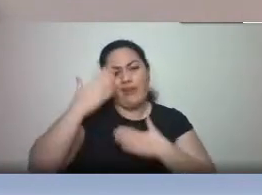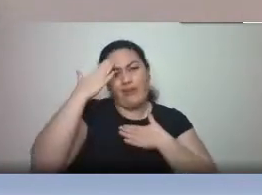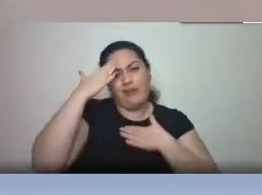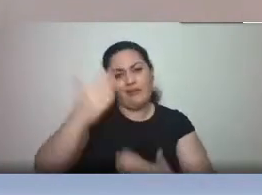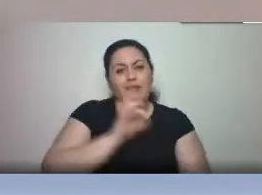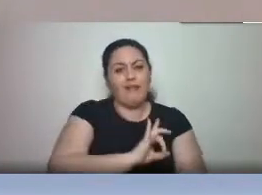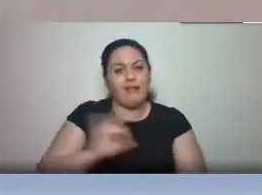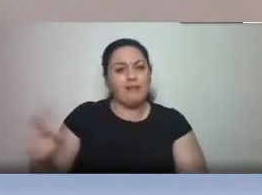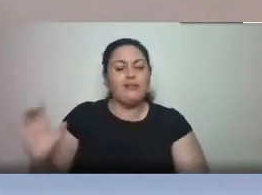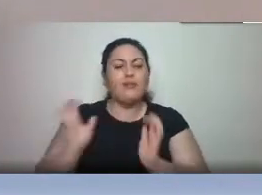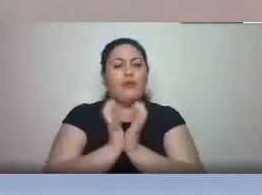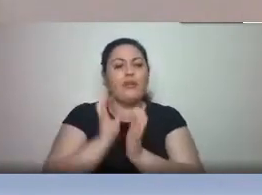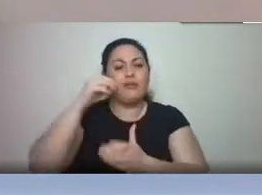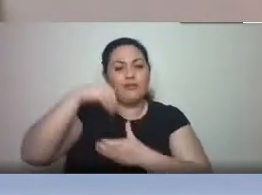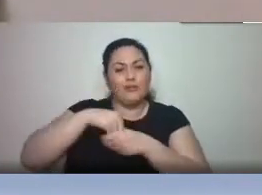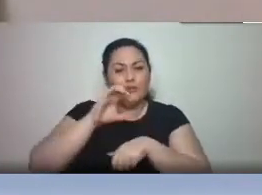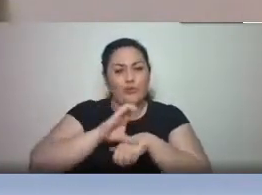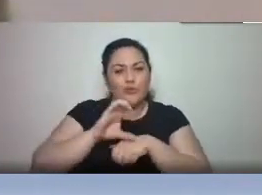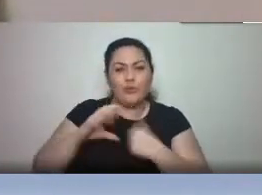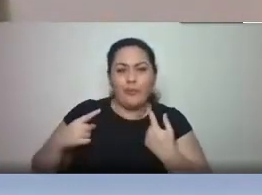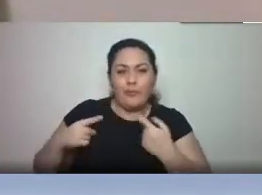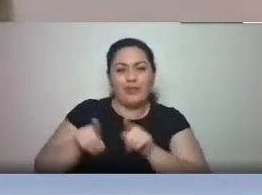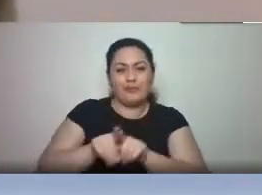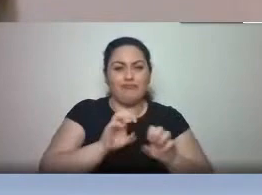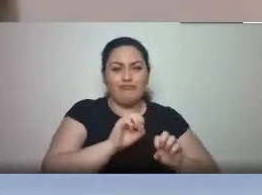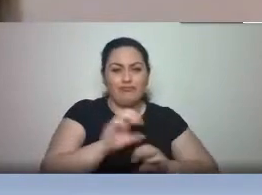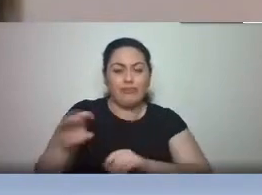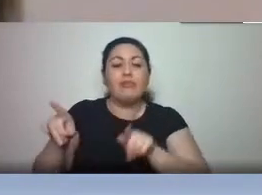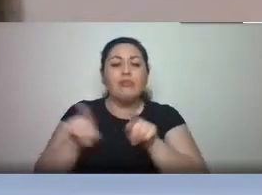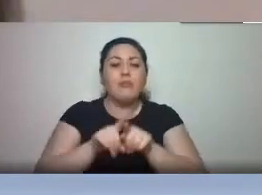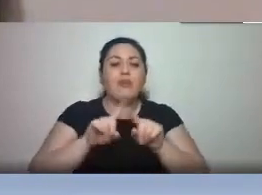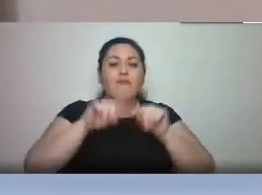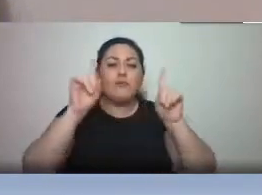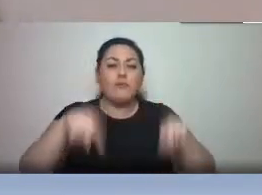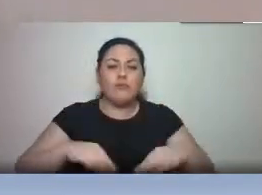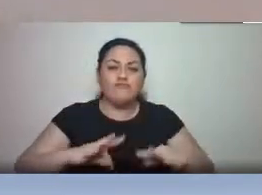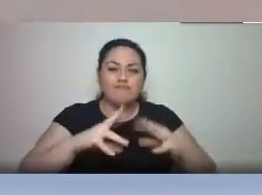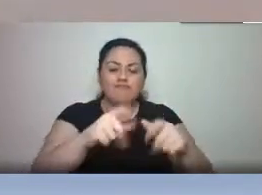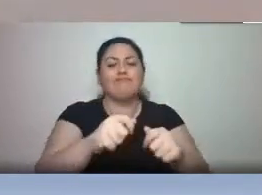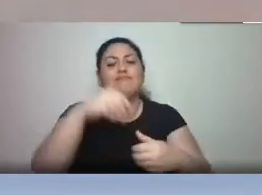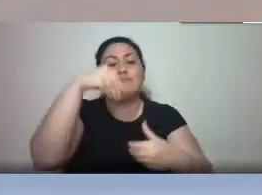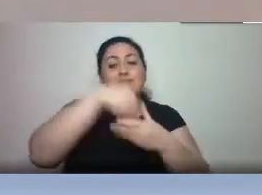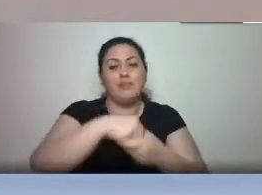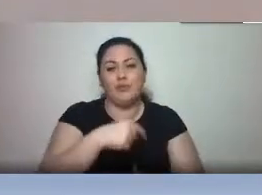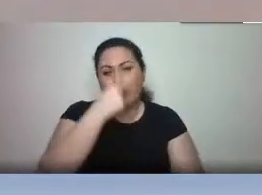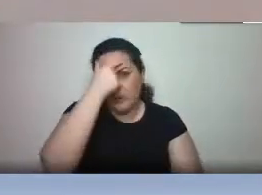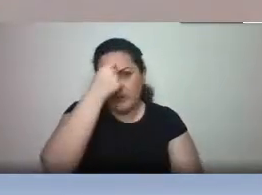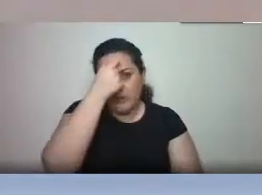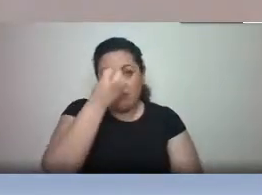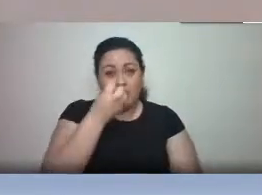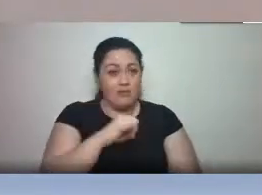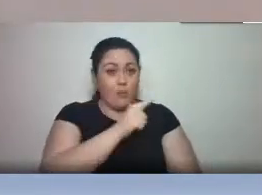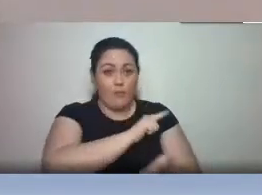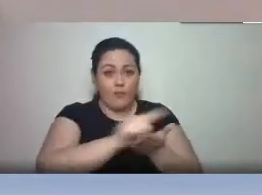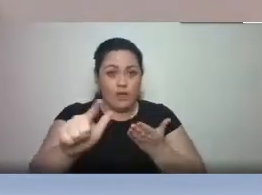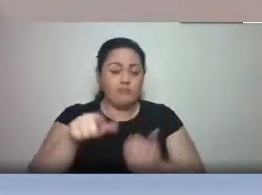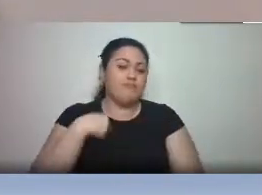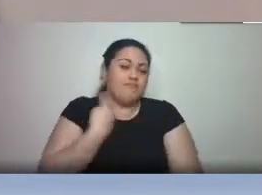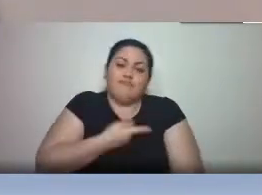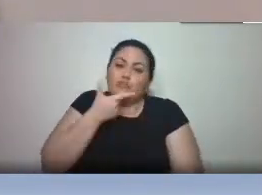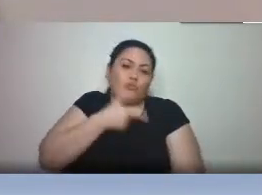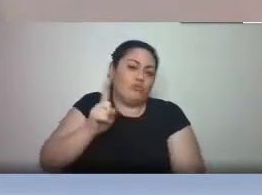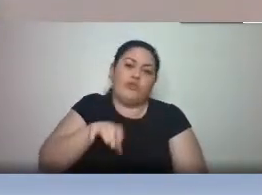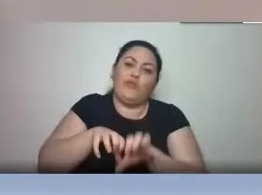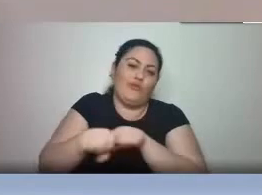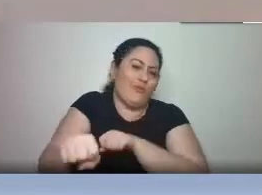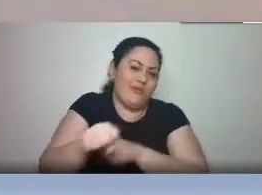curso, parceiros nessa jornada, e também aos demais servidores da universidade, sem os quais esse momento não seria possível. Meu